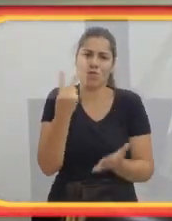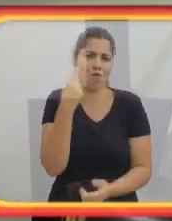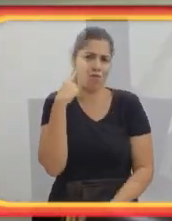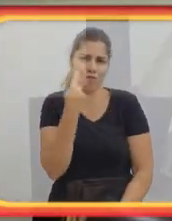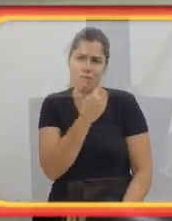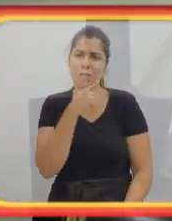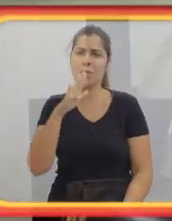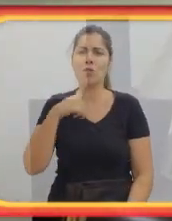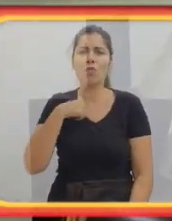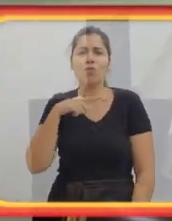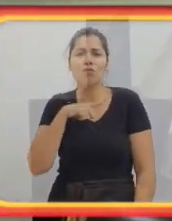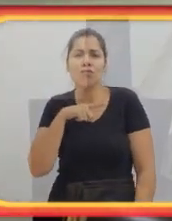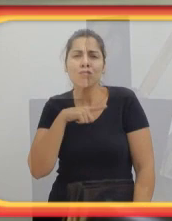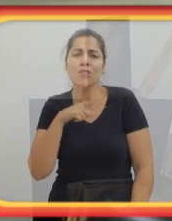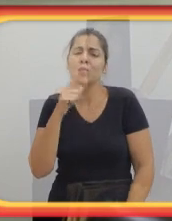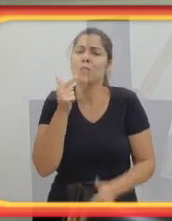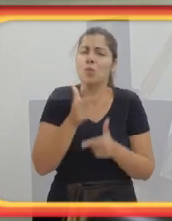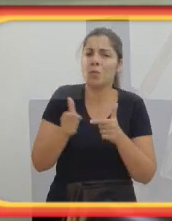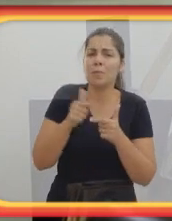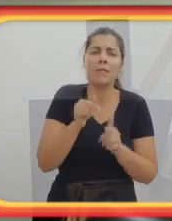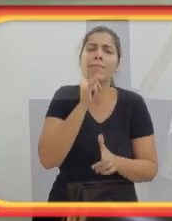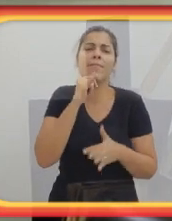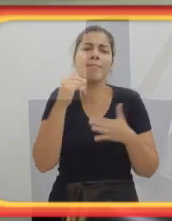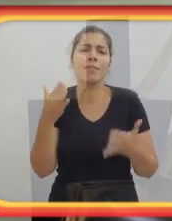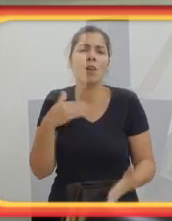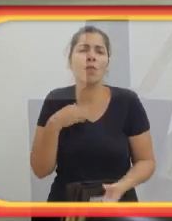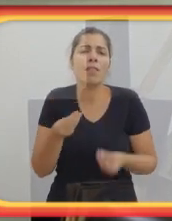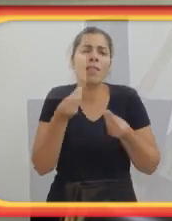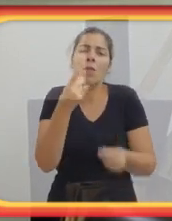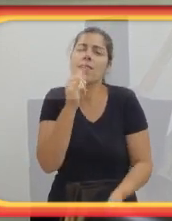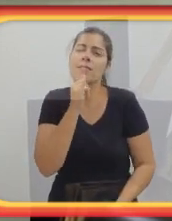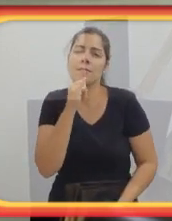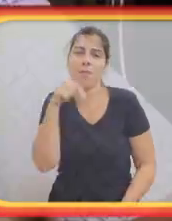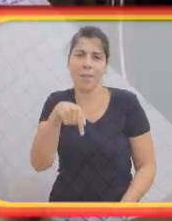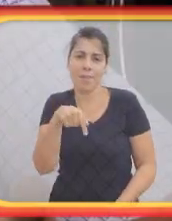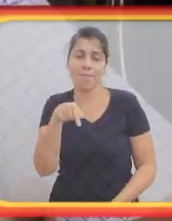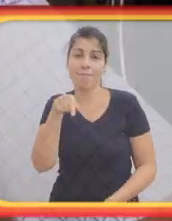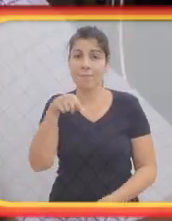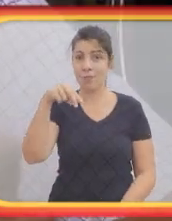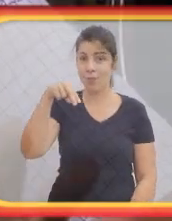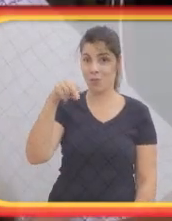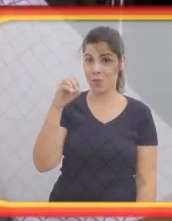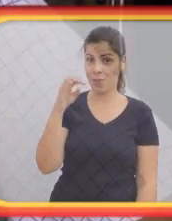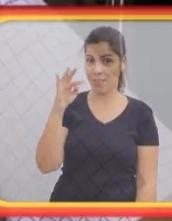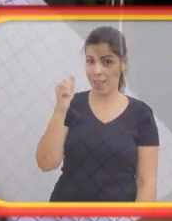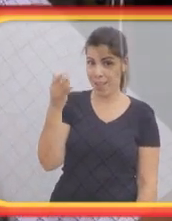eu fui piorando do ouvido, que chegou a culminar. Hoje eu perdi os dois.